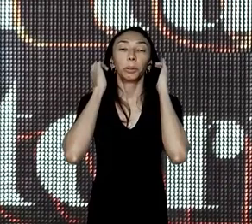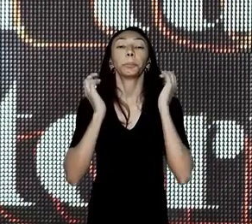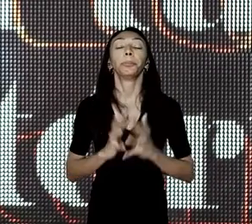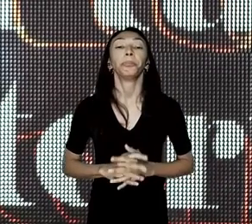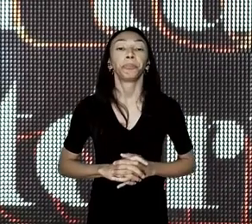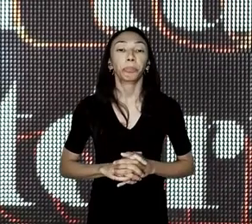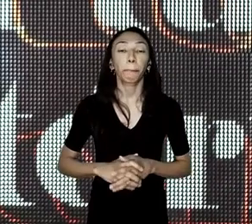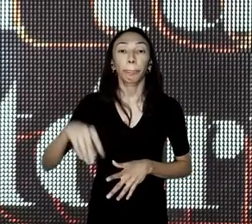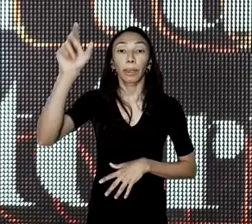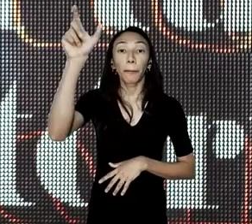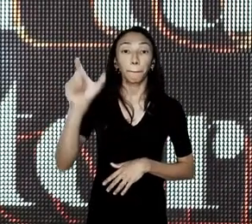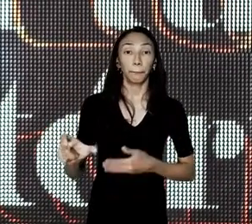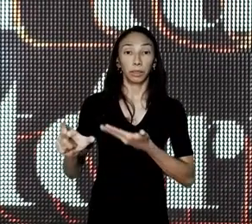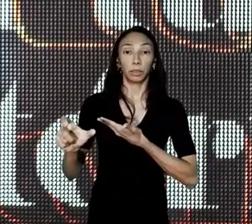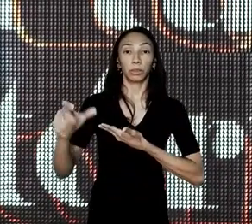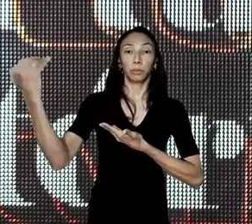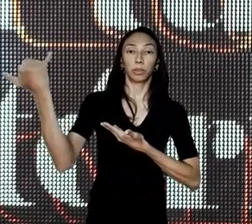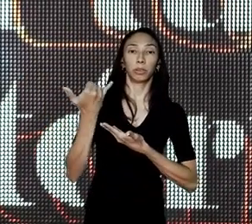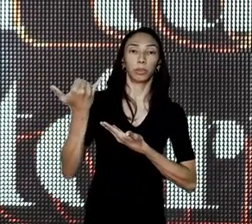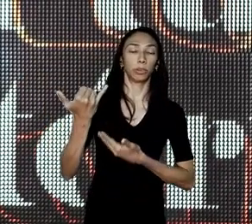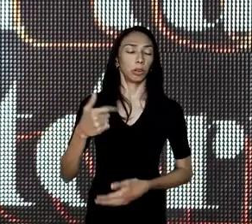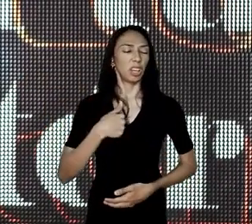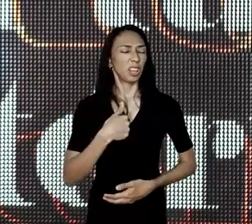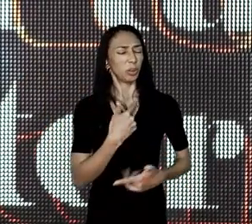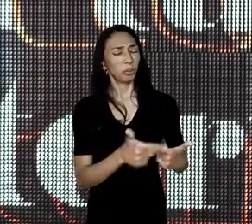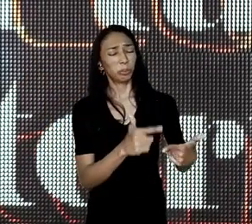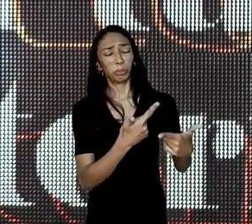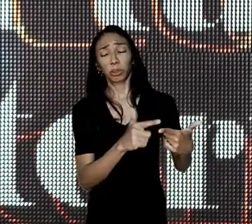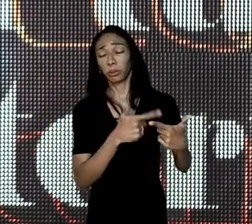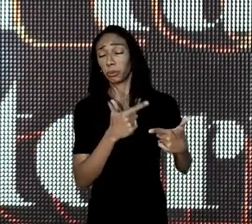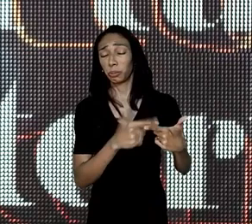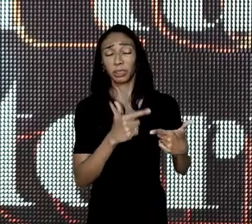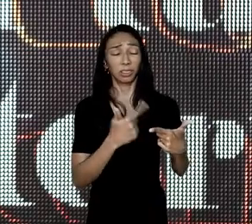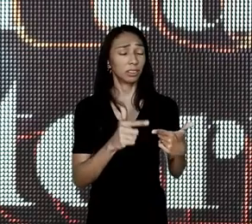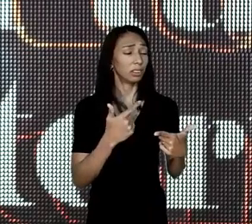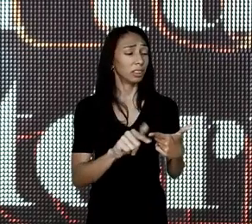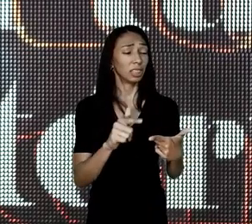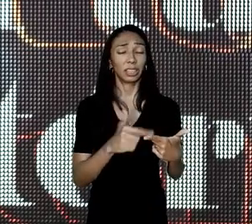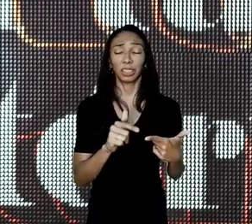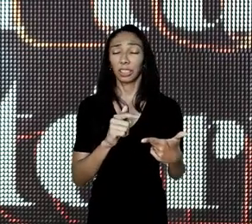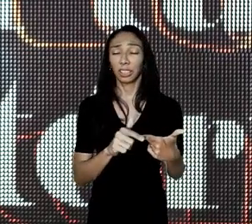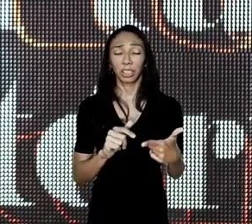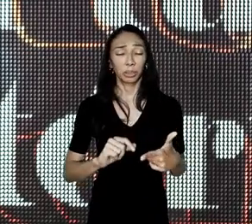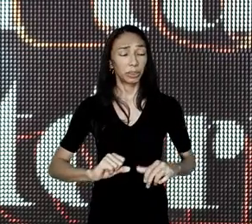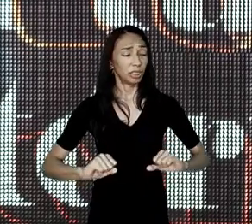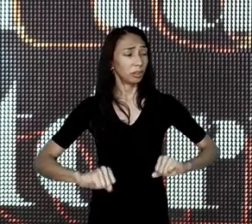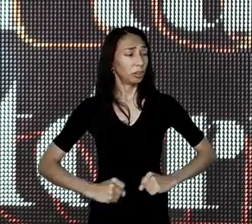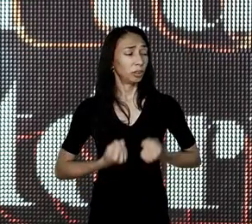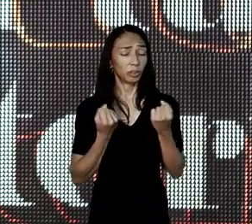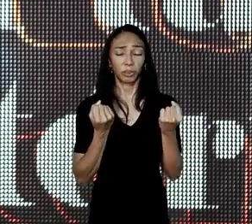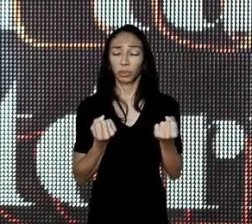grandioso demais. Essa pessoa disse, eu estou sendo forjada na dor por causa disso, disso, daquilo. Eu falei, meu Deus, que tipo de geração a gente